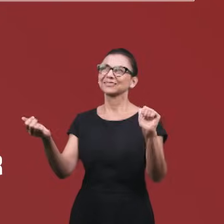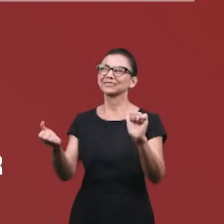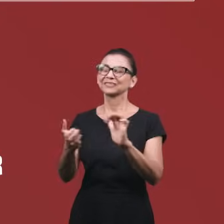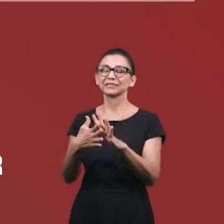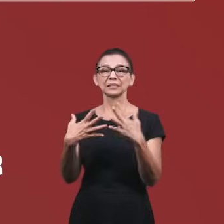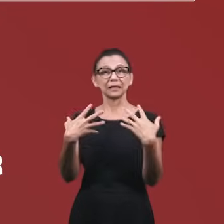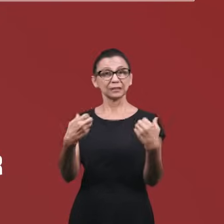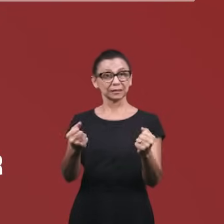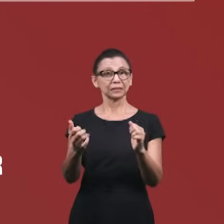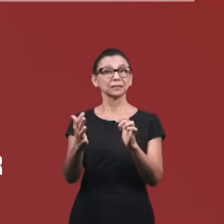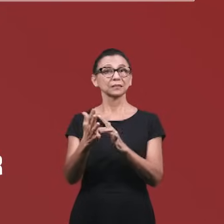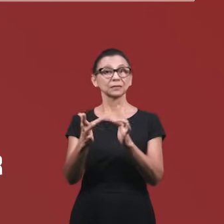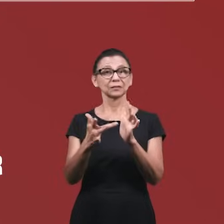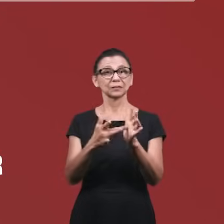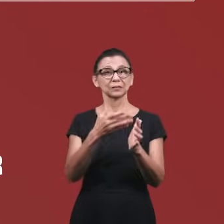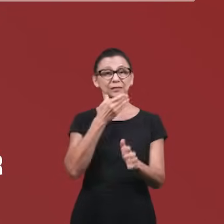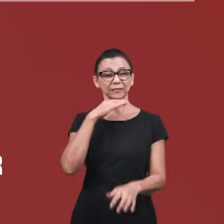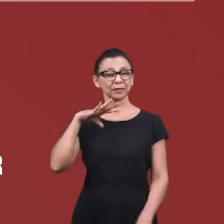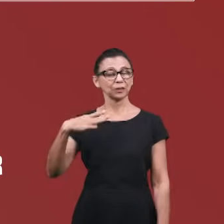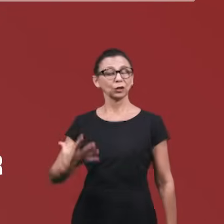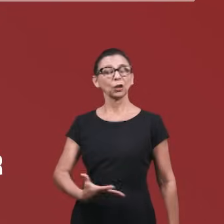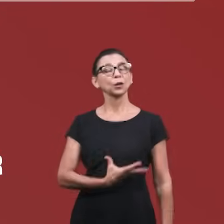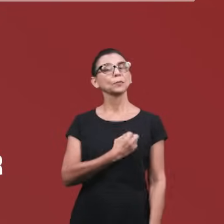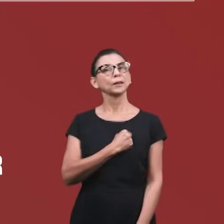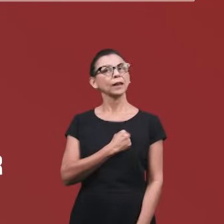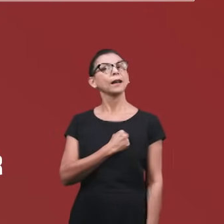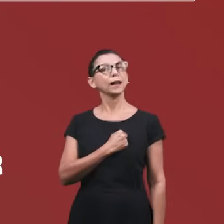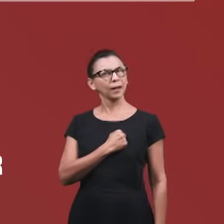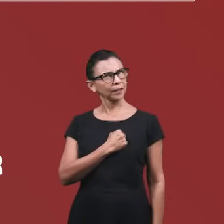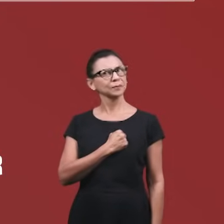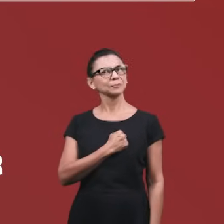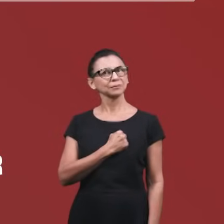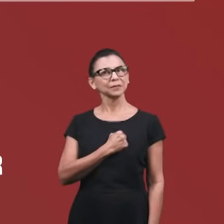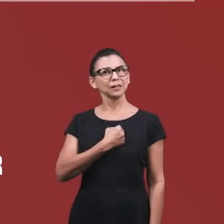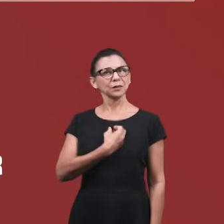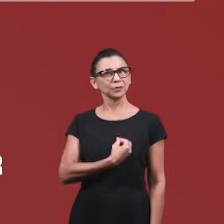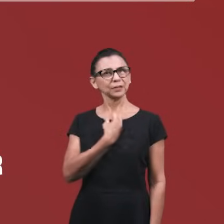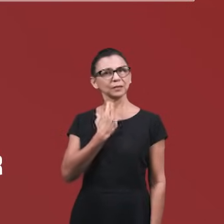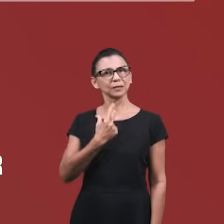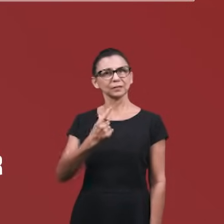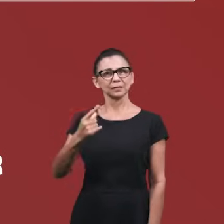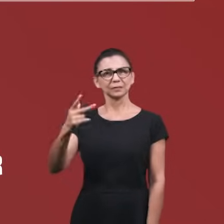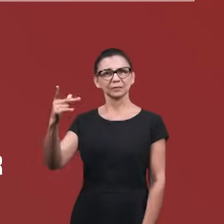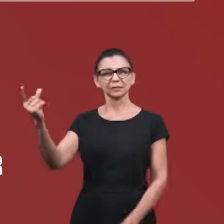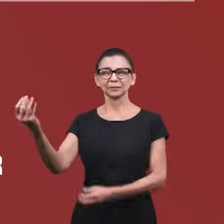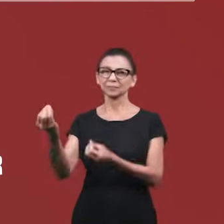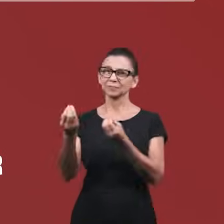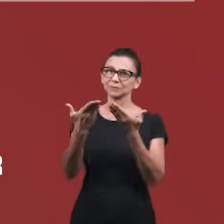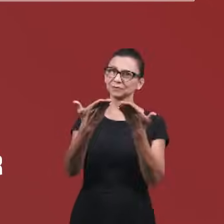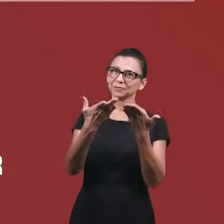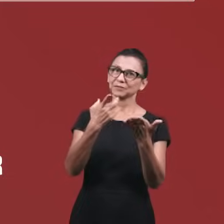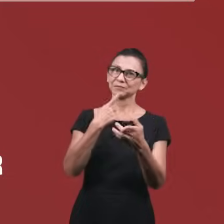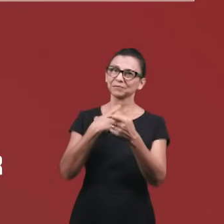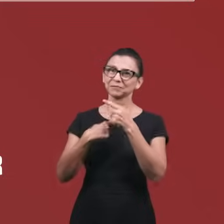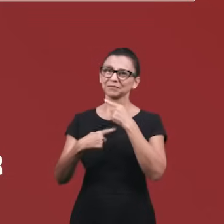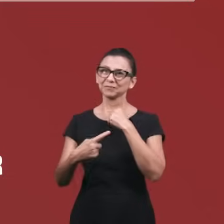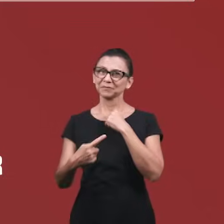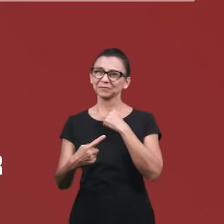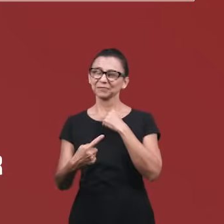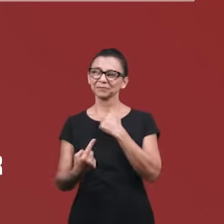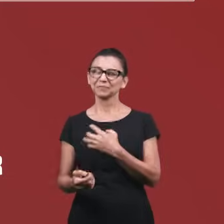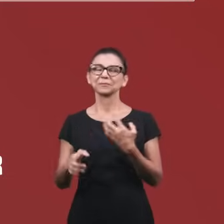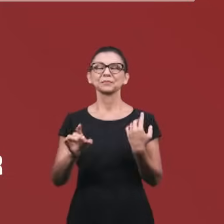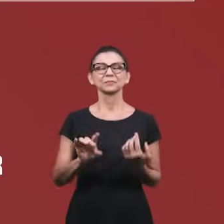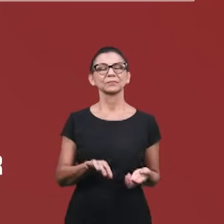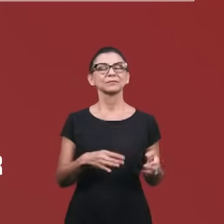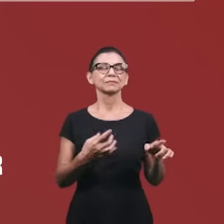Salvador que vida eterna quer lhes dar hoje aqui estou